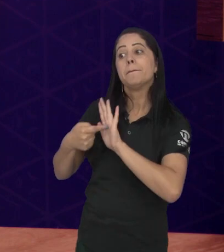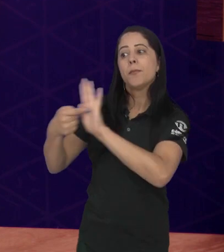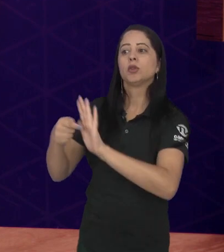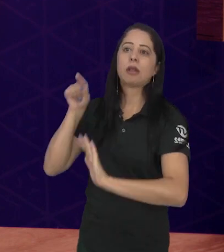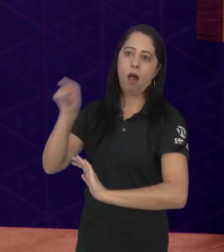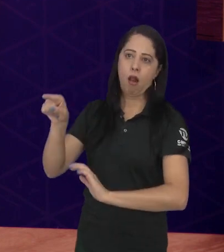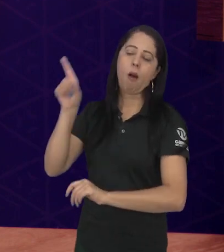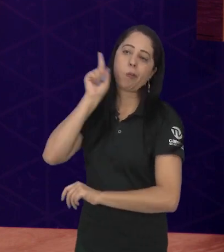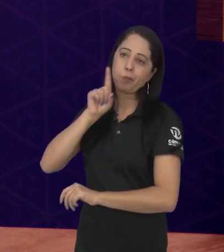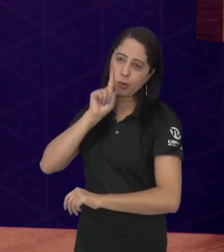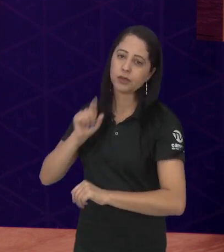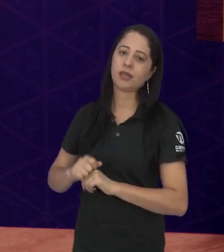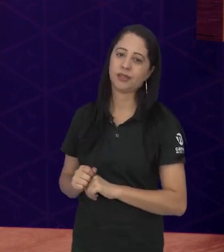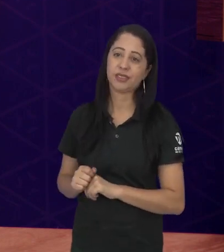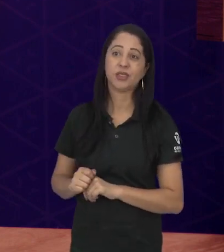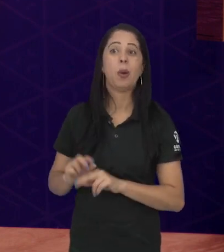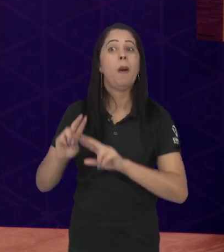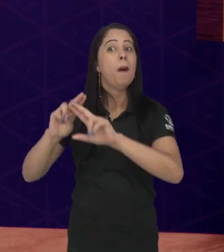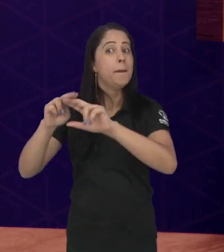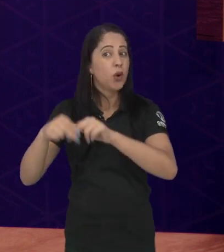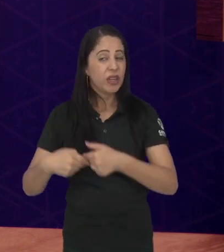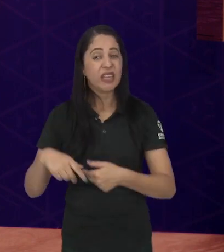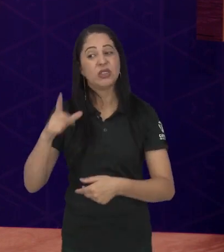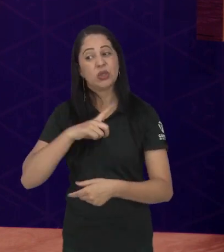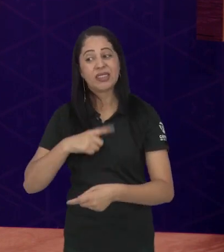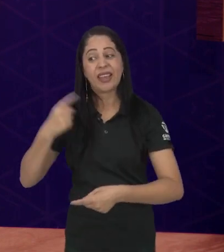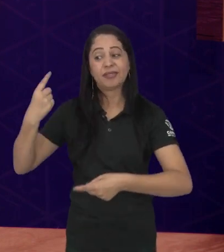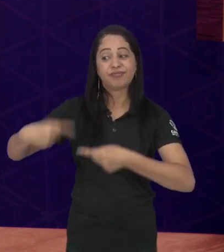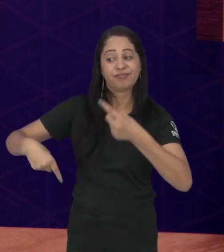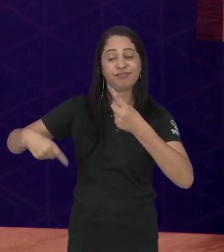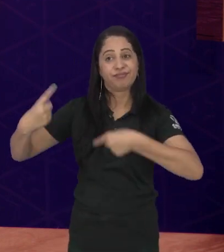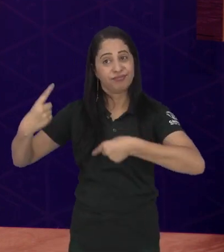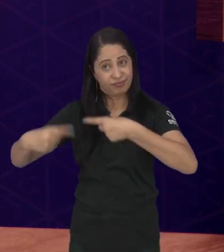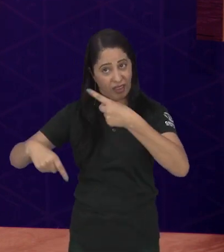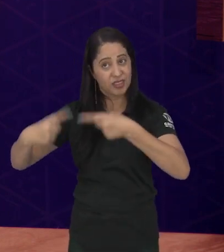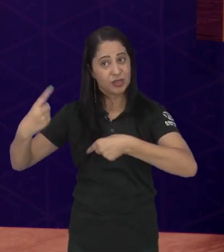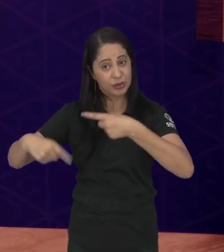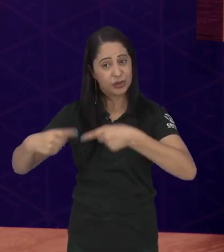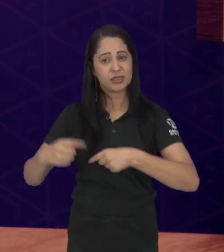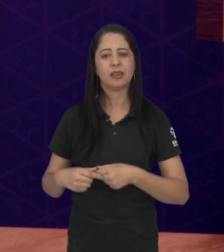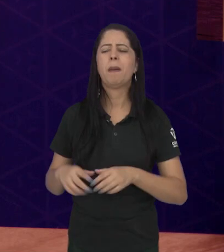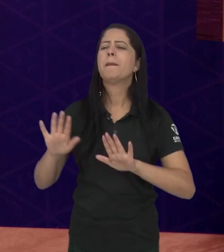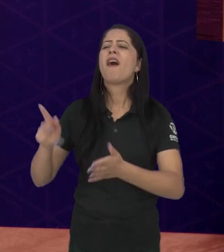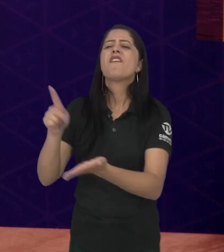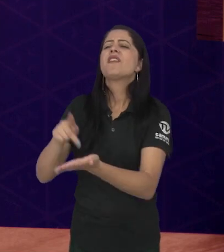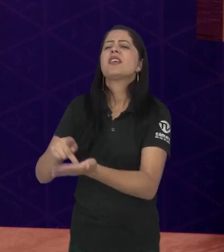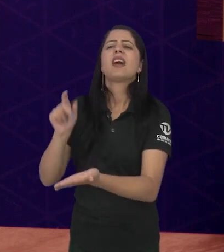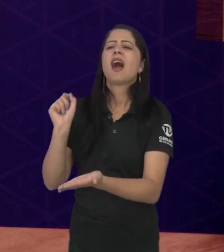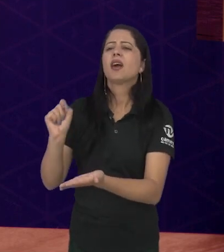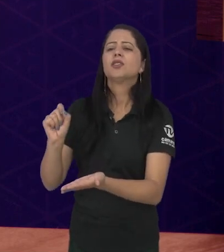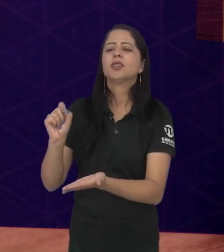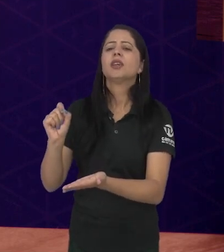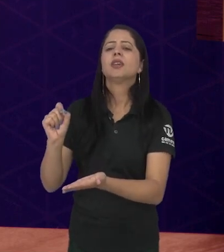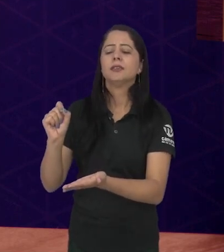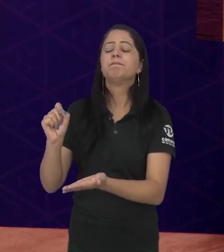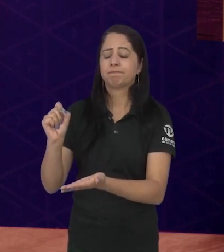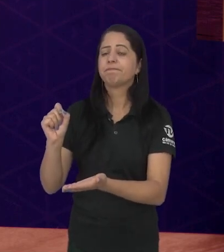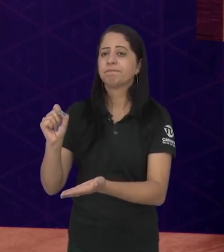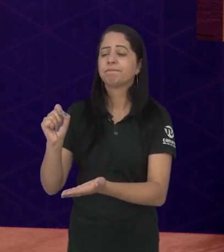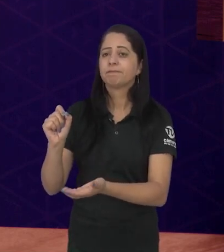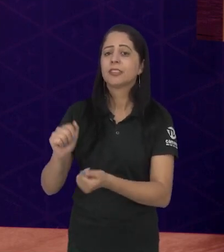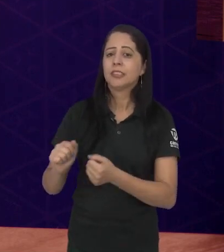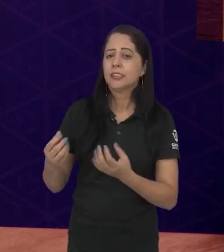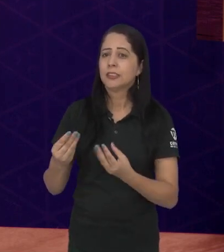por conta disso, né, também, ele é meio polemizado. Mas a verdade é que